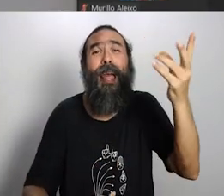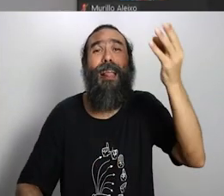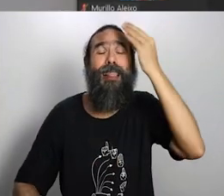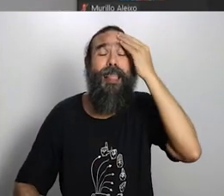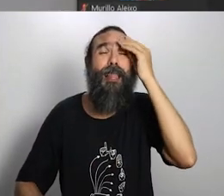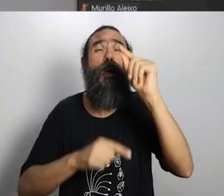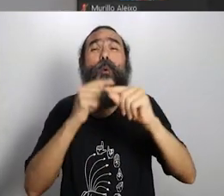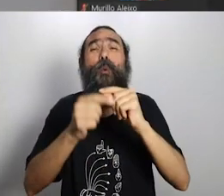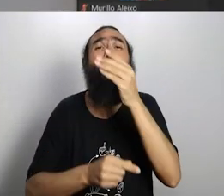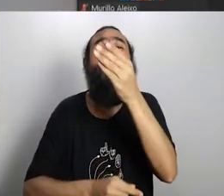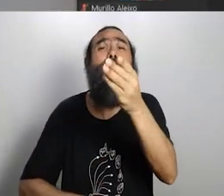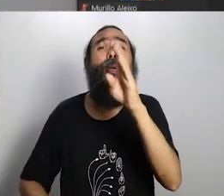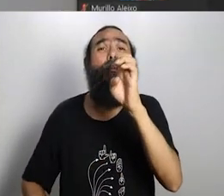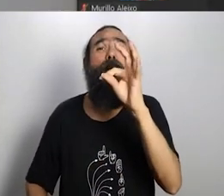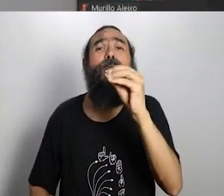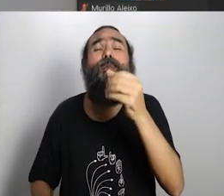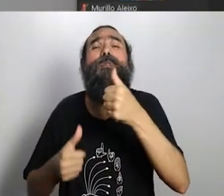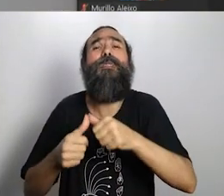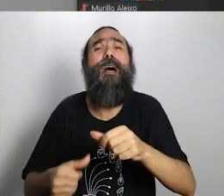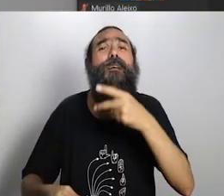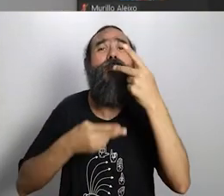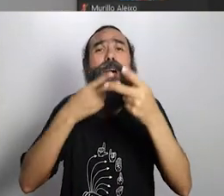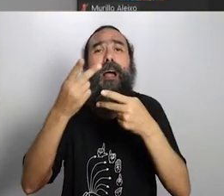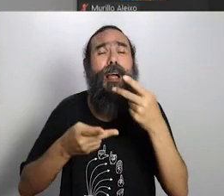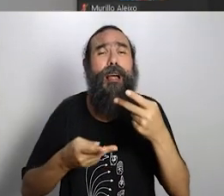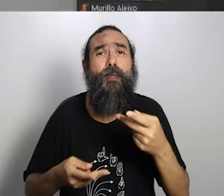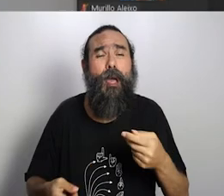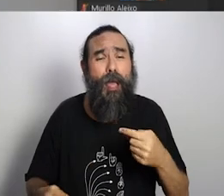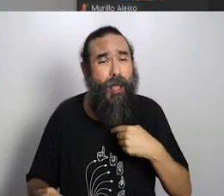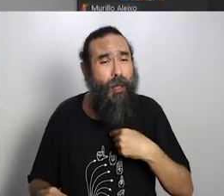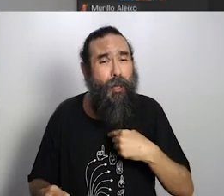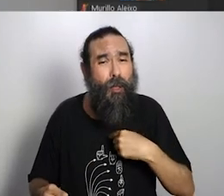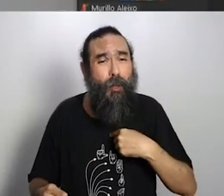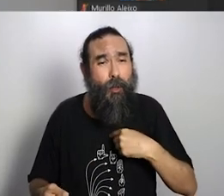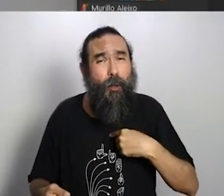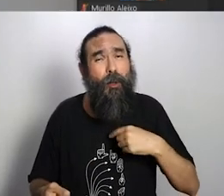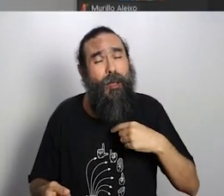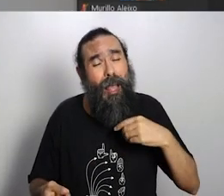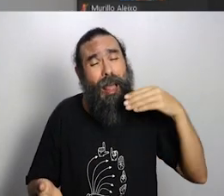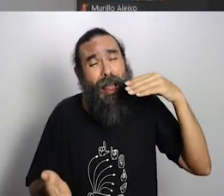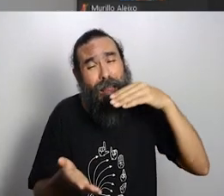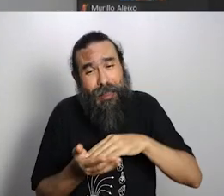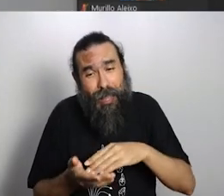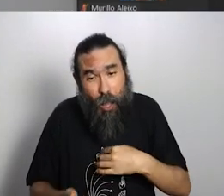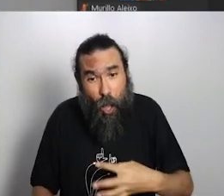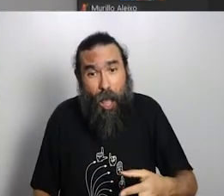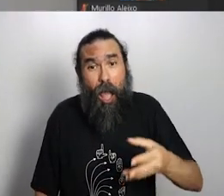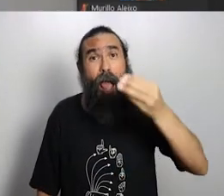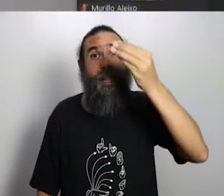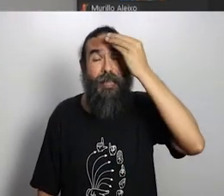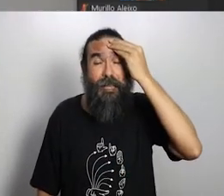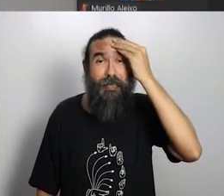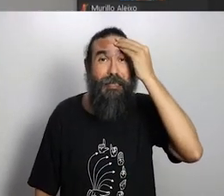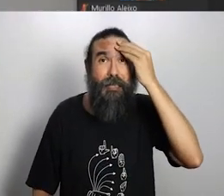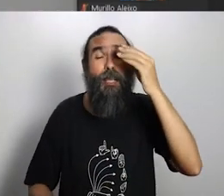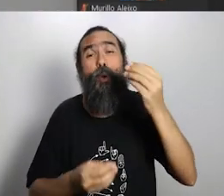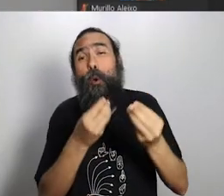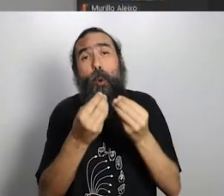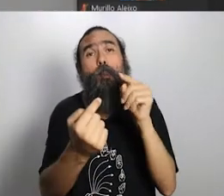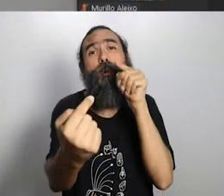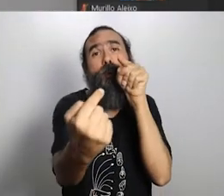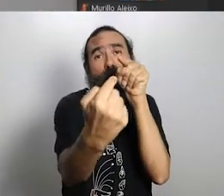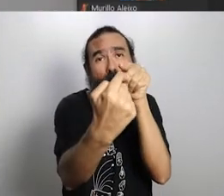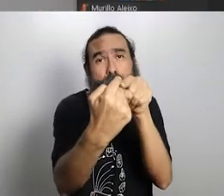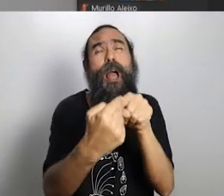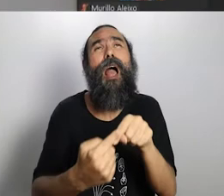minha ignorância. E a gente tem que reconhecer nossas ignorâncias mesmo, porque é isso. Ninguém está interessado nisso. Ou quando